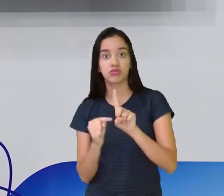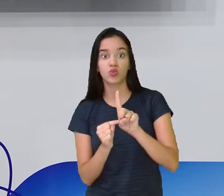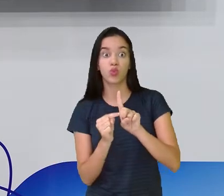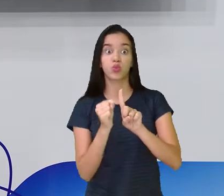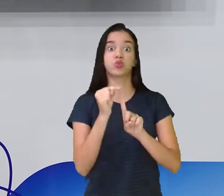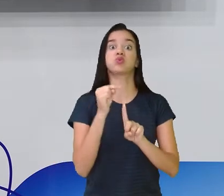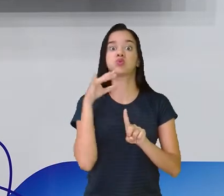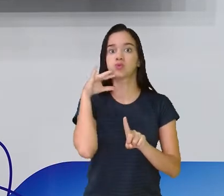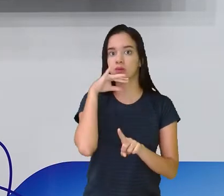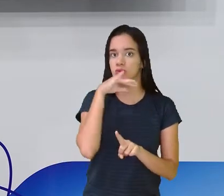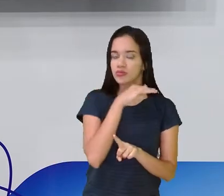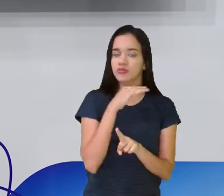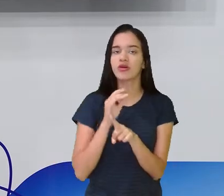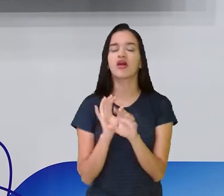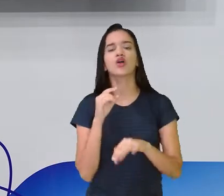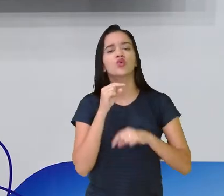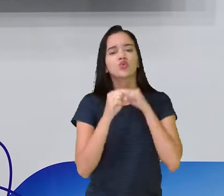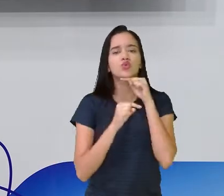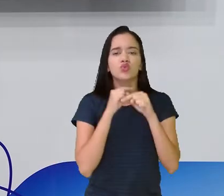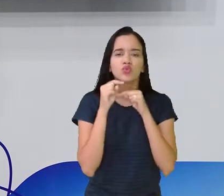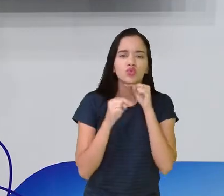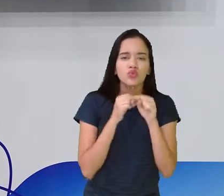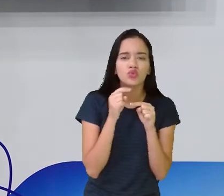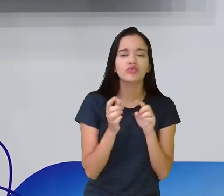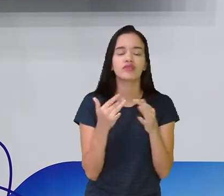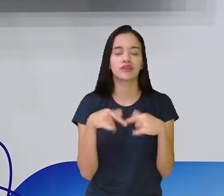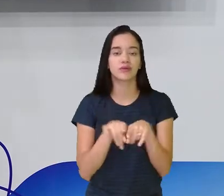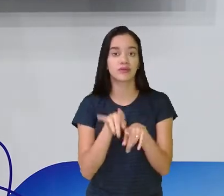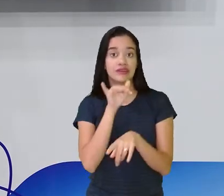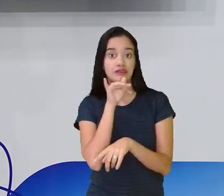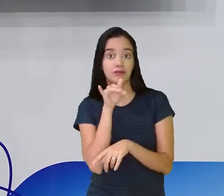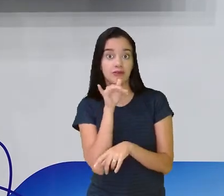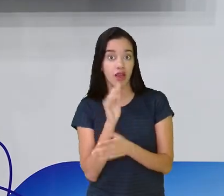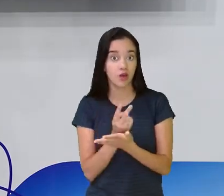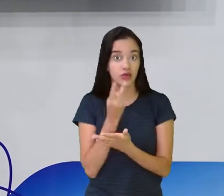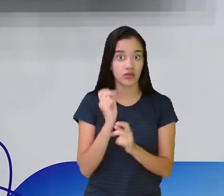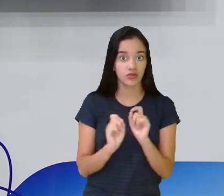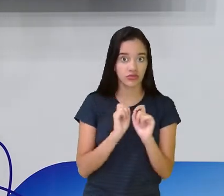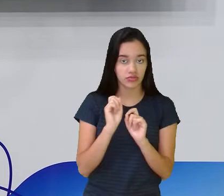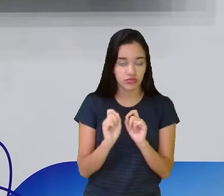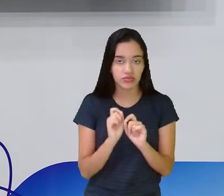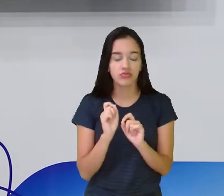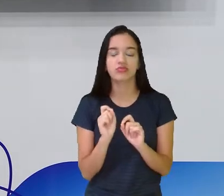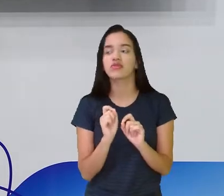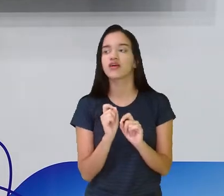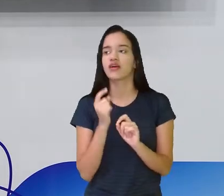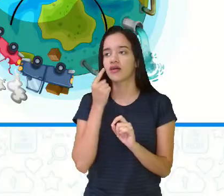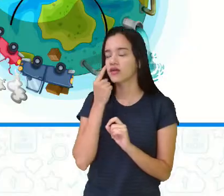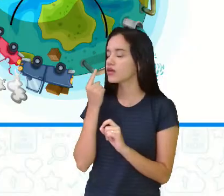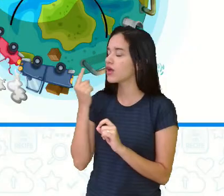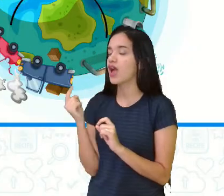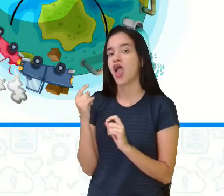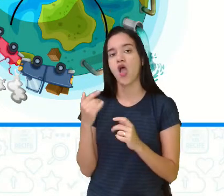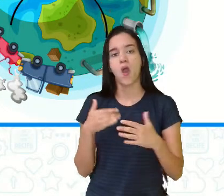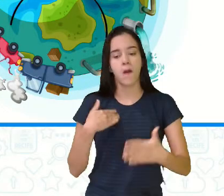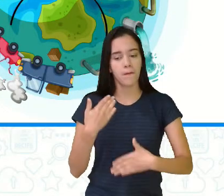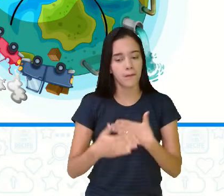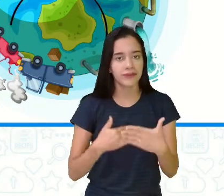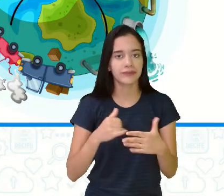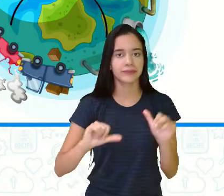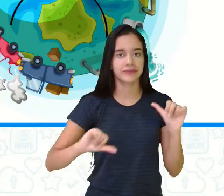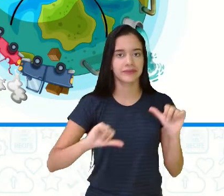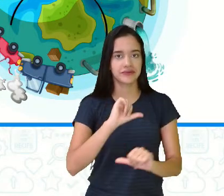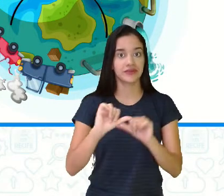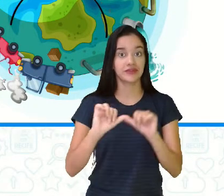vai começar a tirar as dúvidas e a exemplificar o que acontece. Olha só, o aquecimento global é um processo de mudança